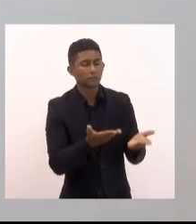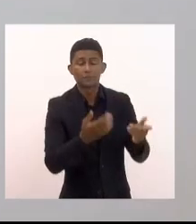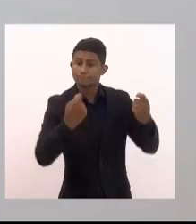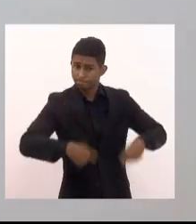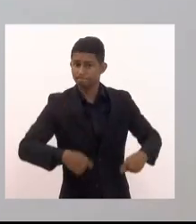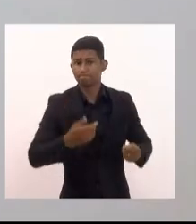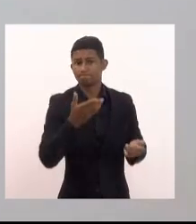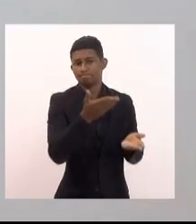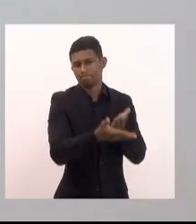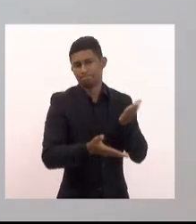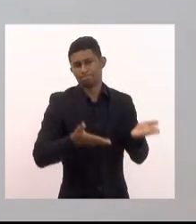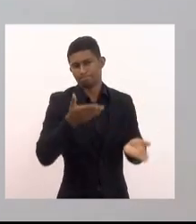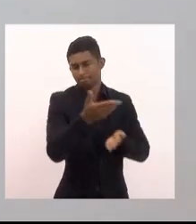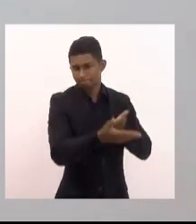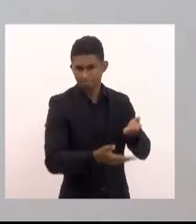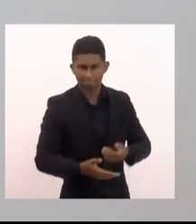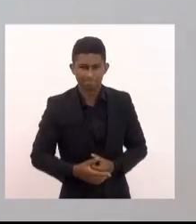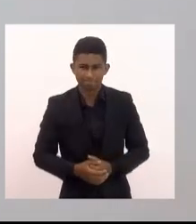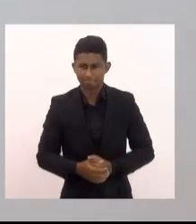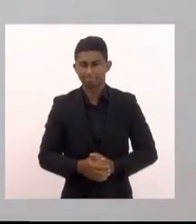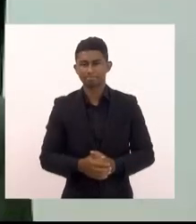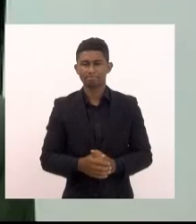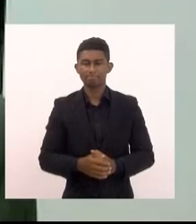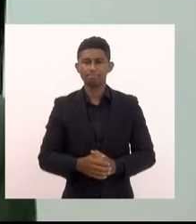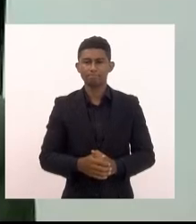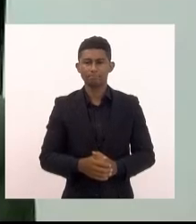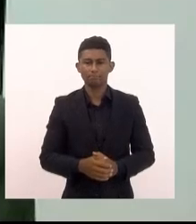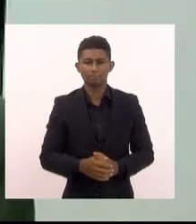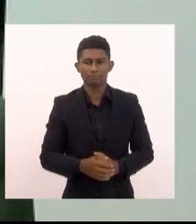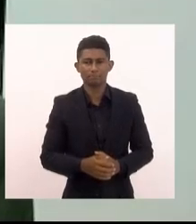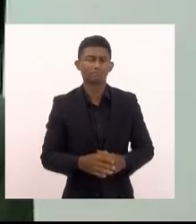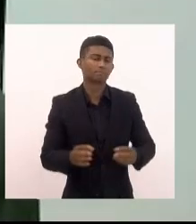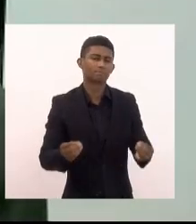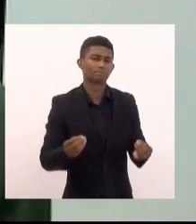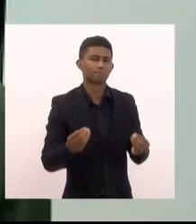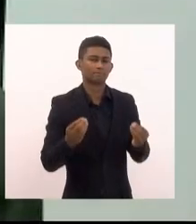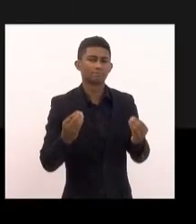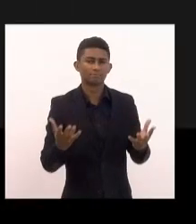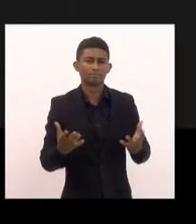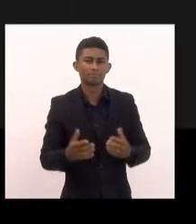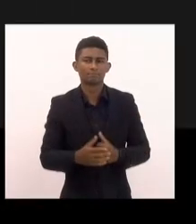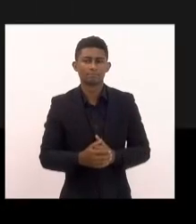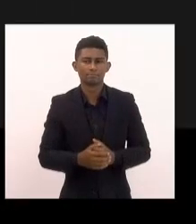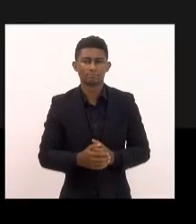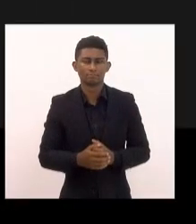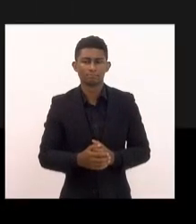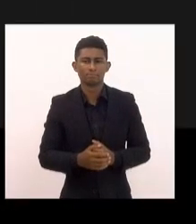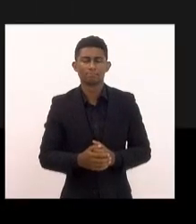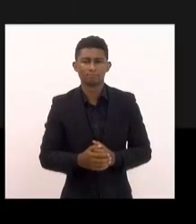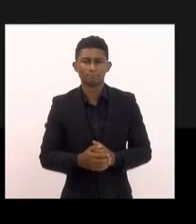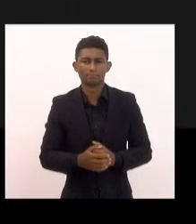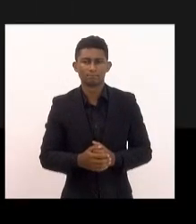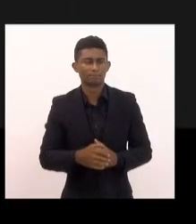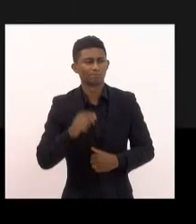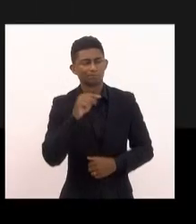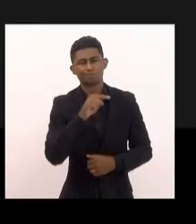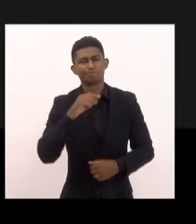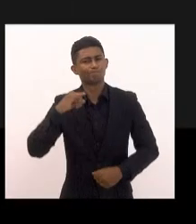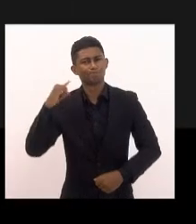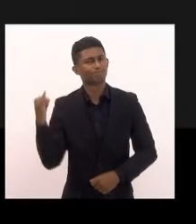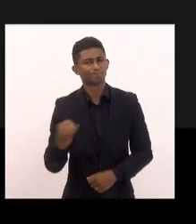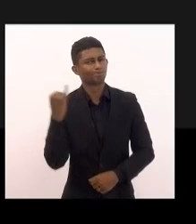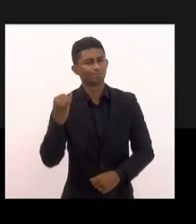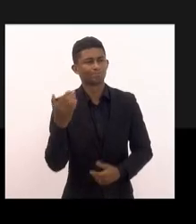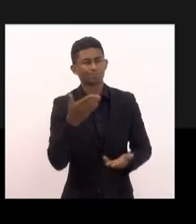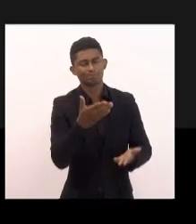preservado. Preservado para garantir exatamente esta coisa tão importante para o bairro